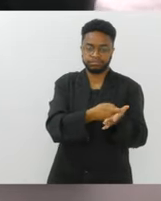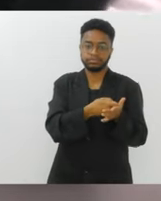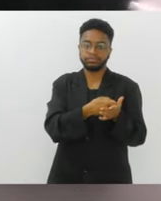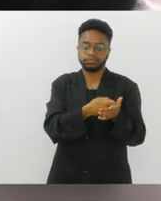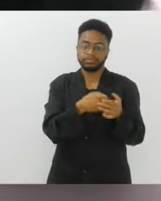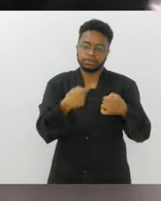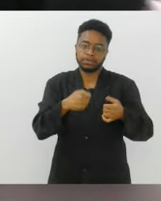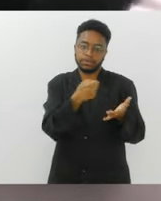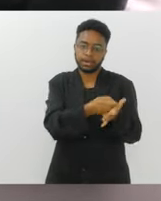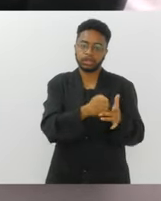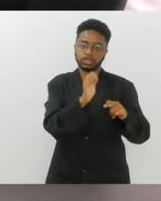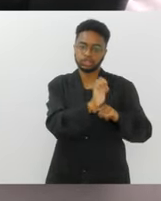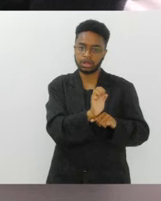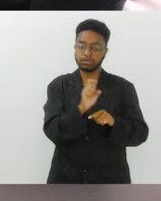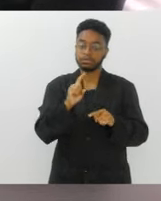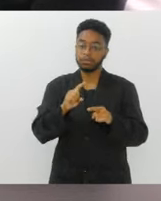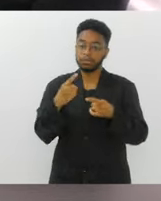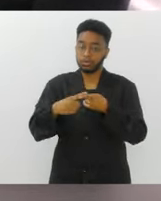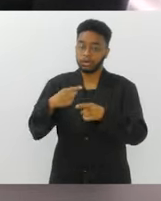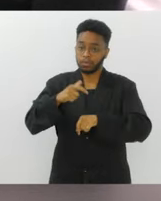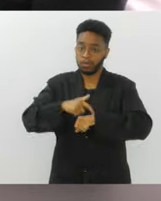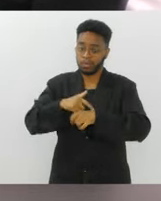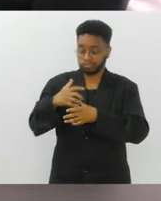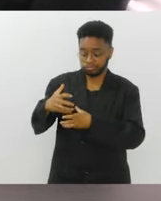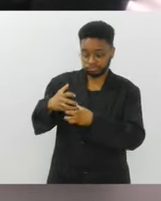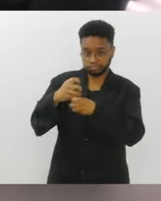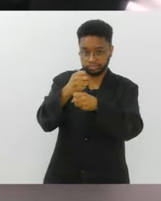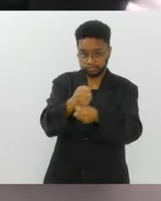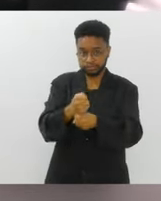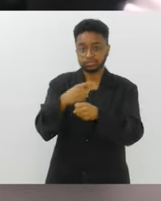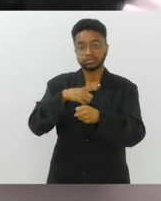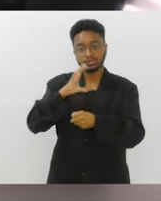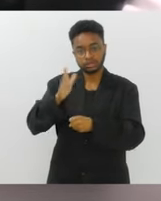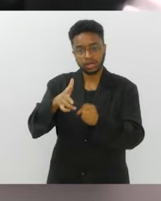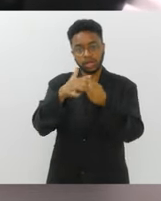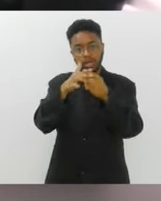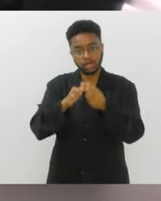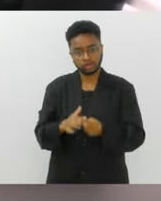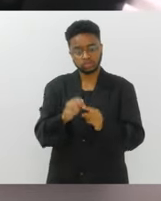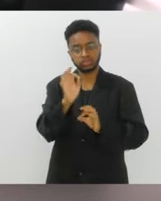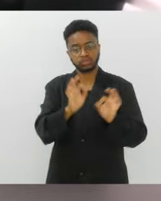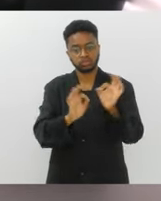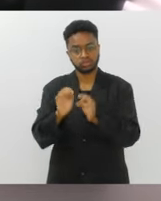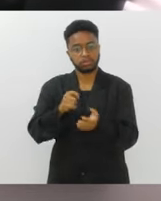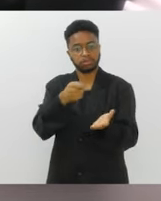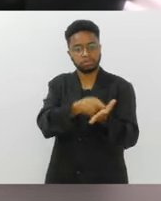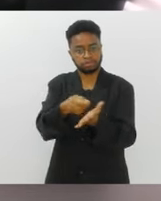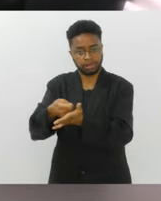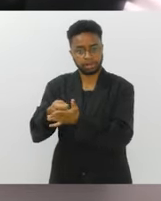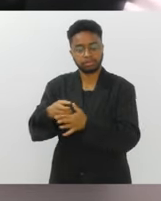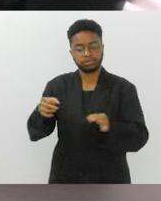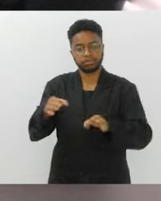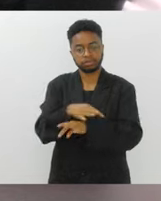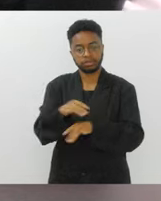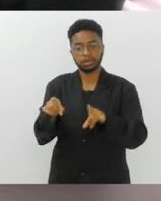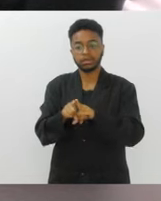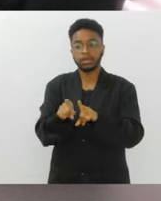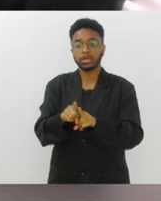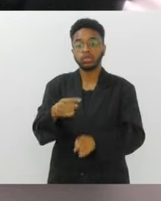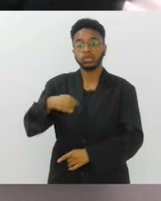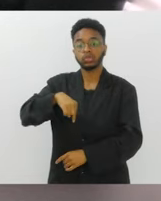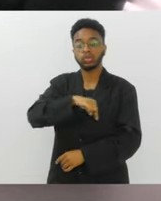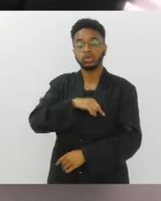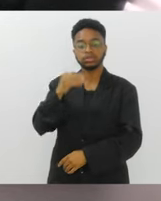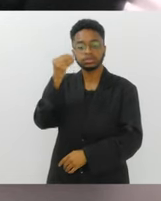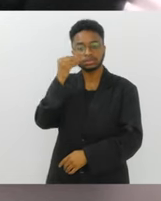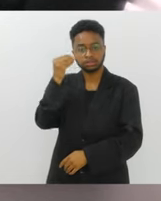Todas as contas foram feitas, todos os ajustes, o deputado Ratinho, foram feitos. Nós